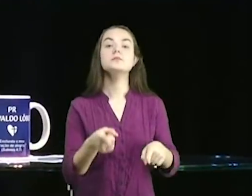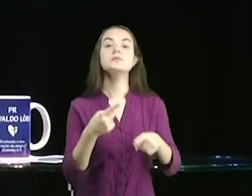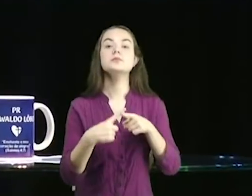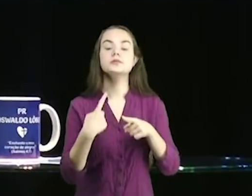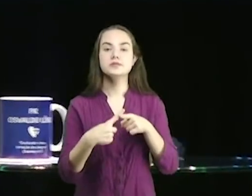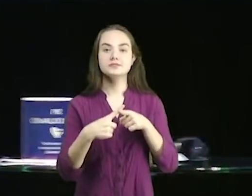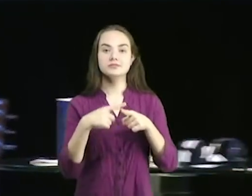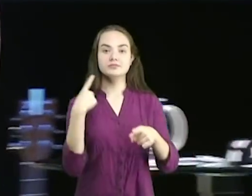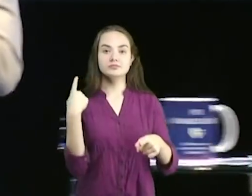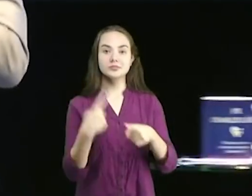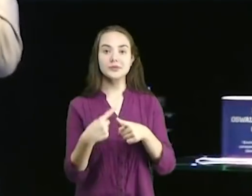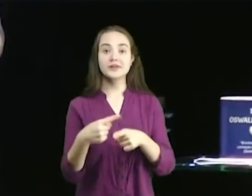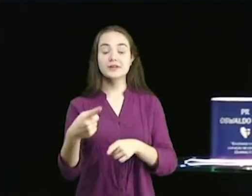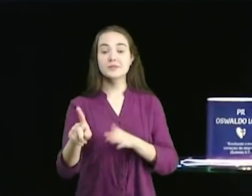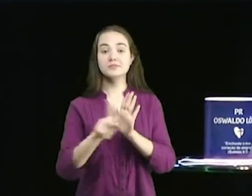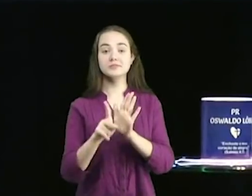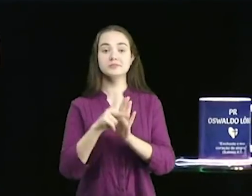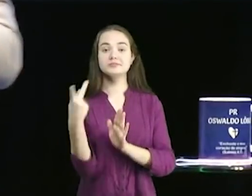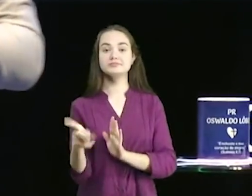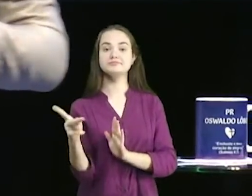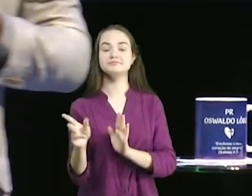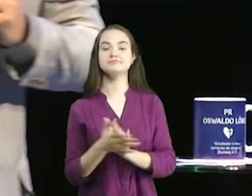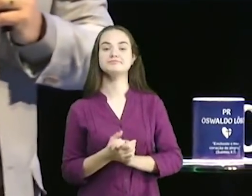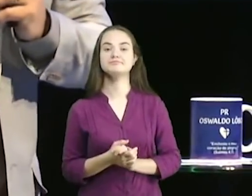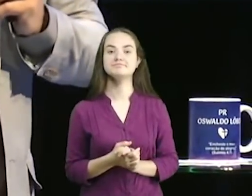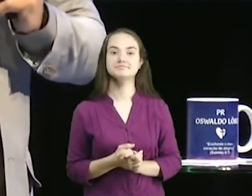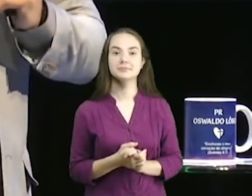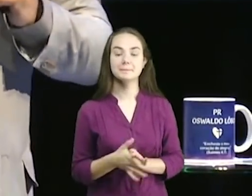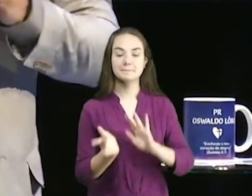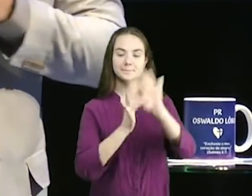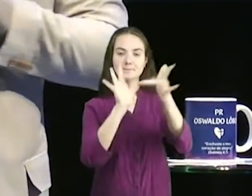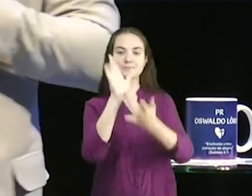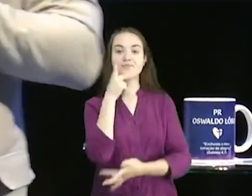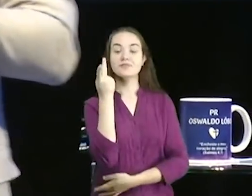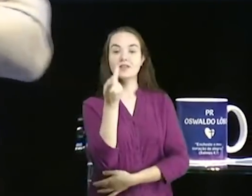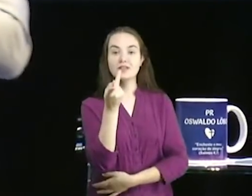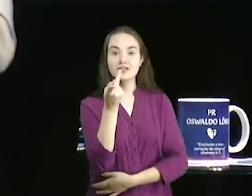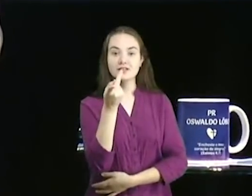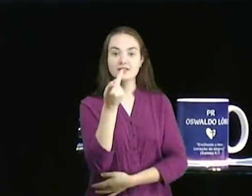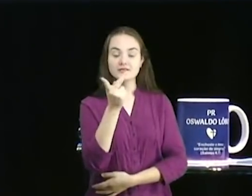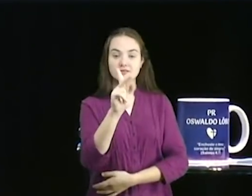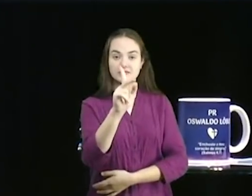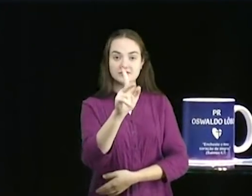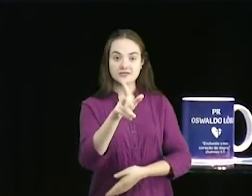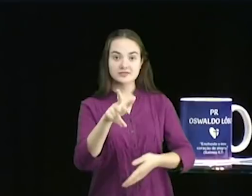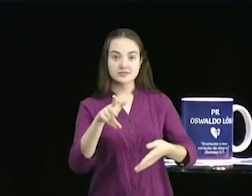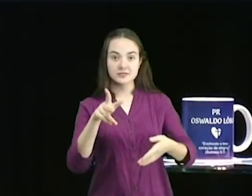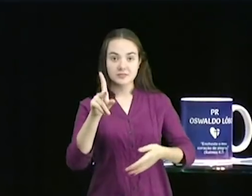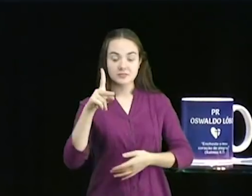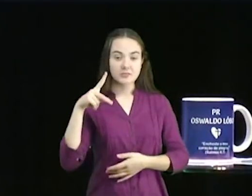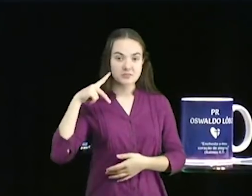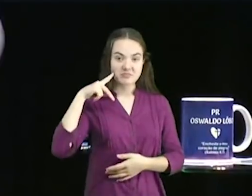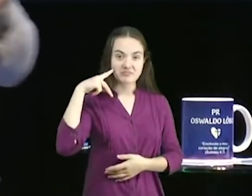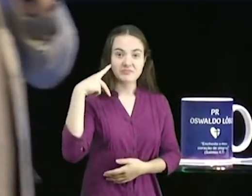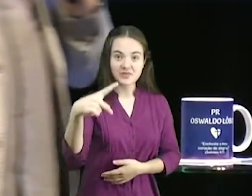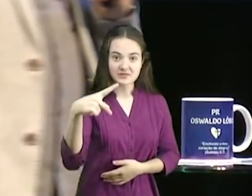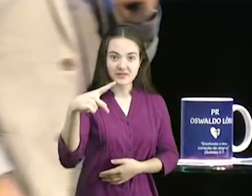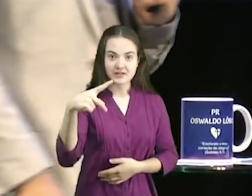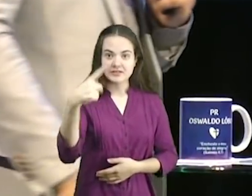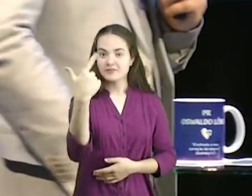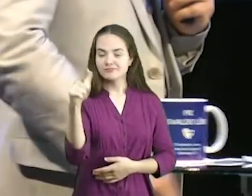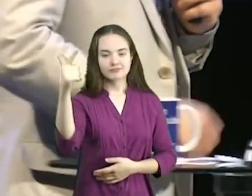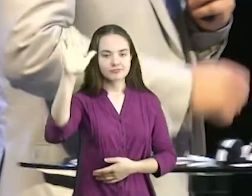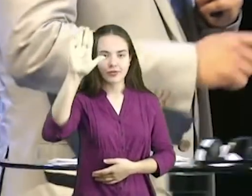Porque ele era de Nazaré. Jesus vai dizer o seguinte: não há profeta sem honra, a não ser na sua própria